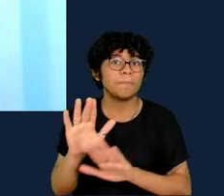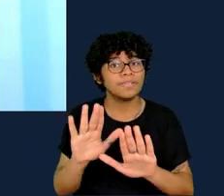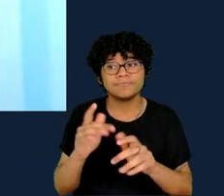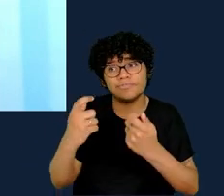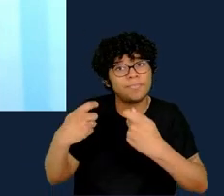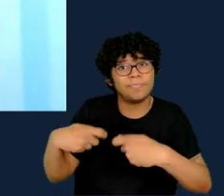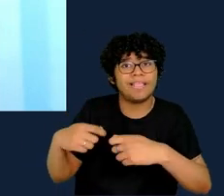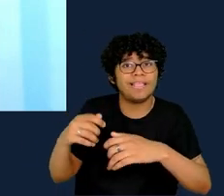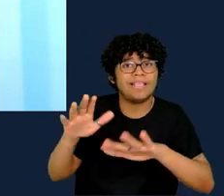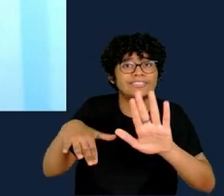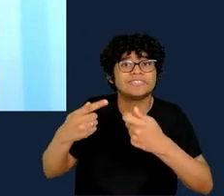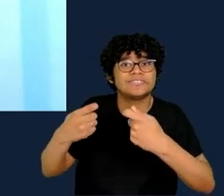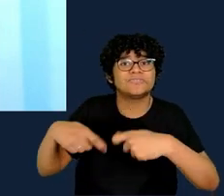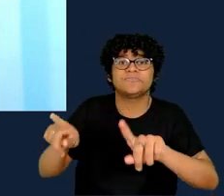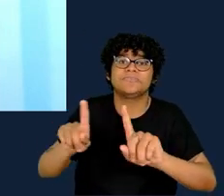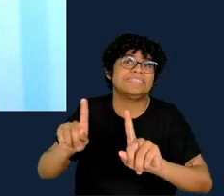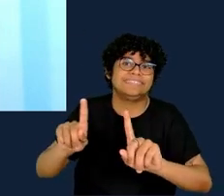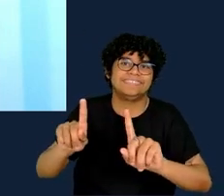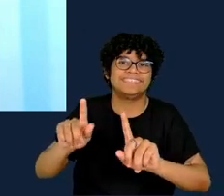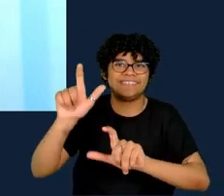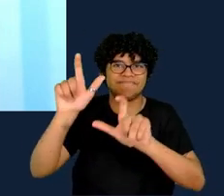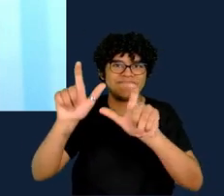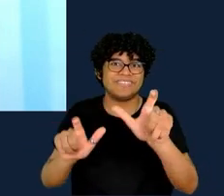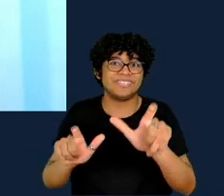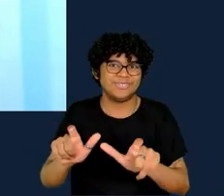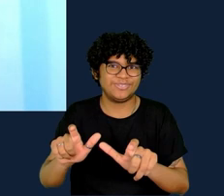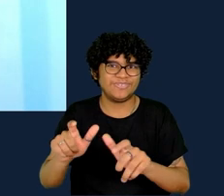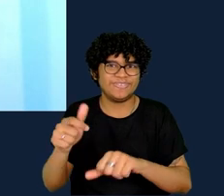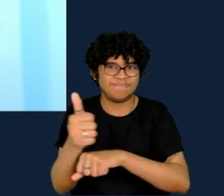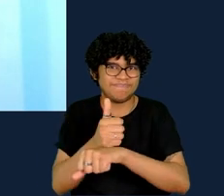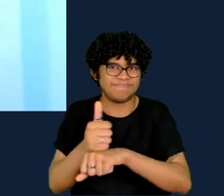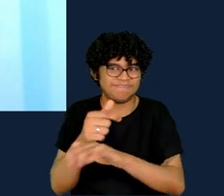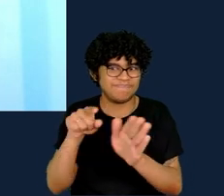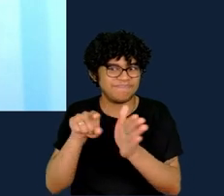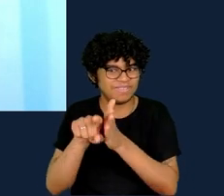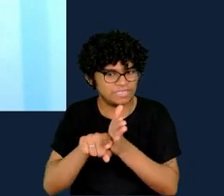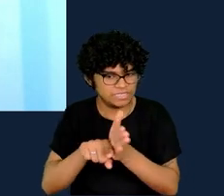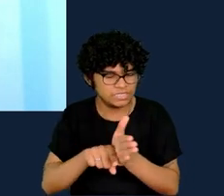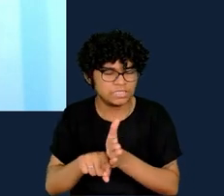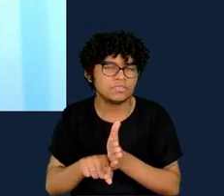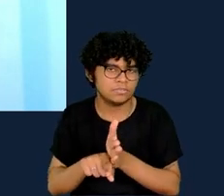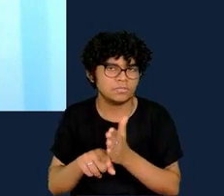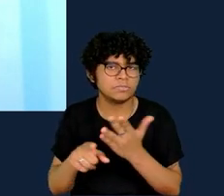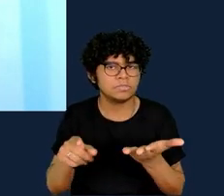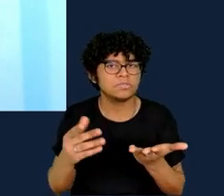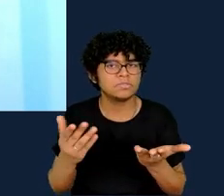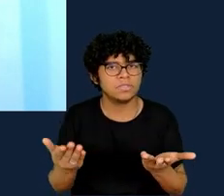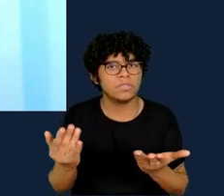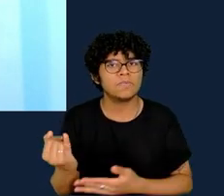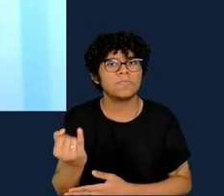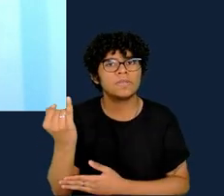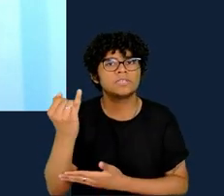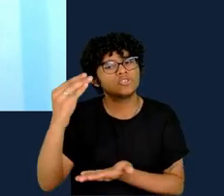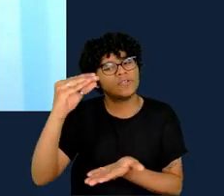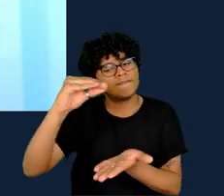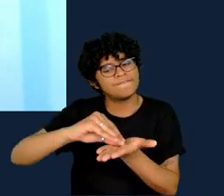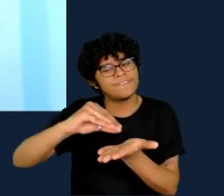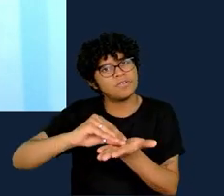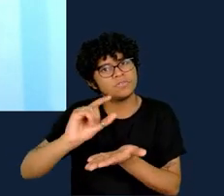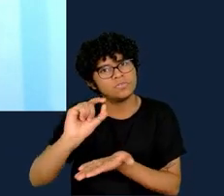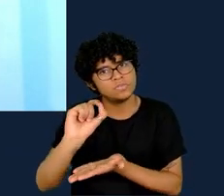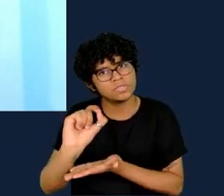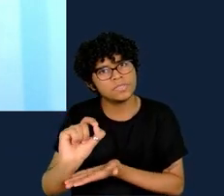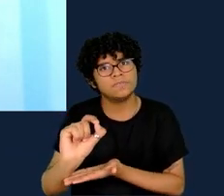né? Então, acho que é bem interessante considerar quais dados estão faltando, quais